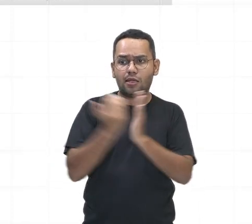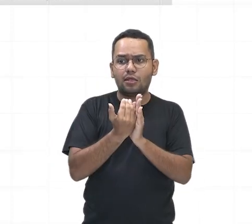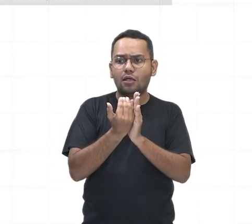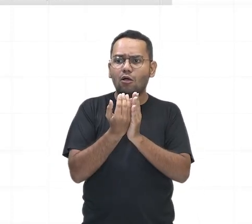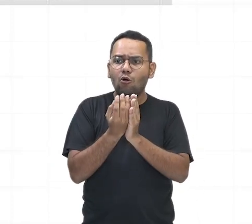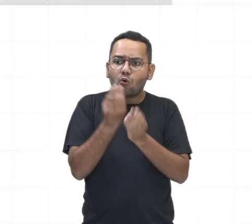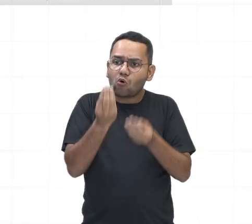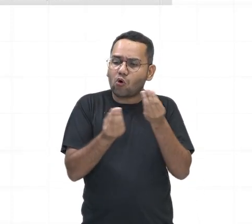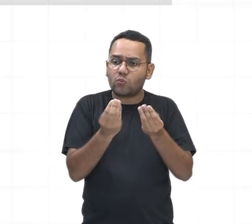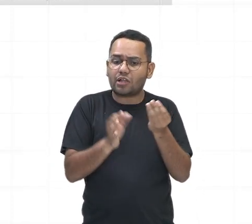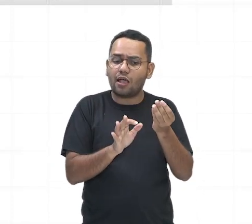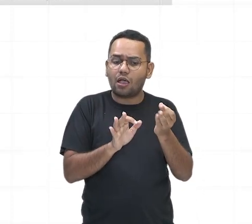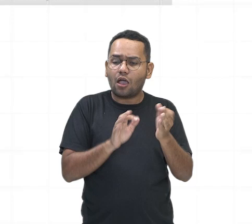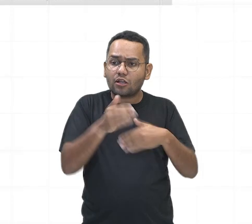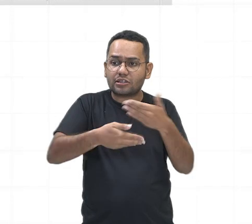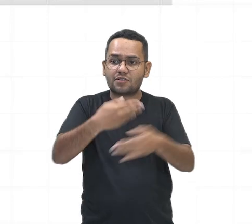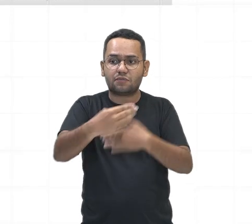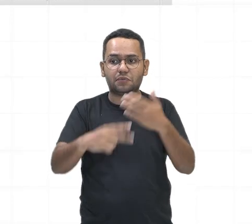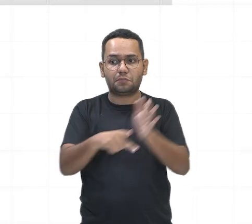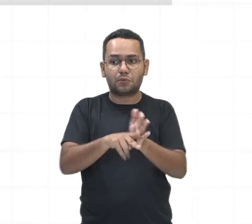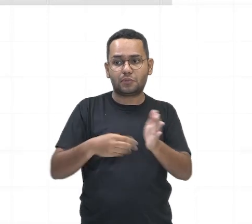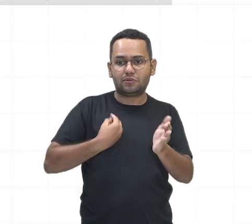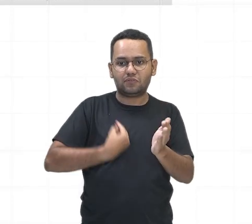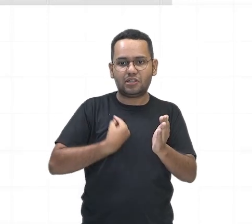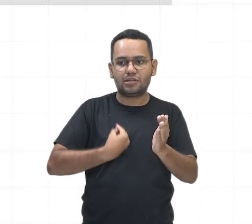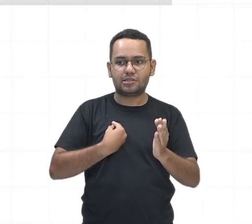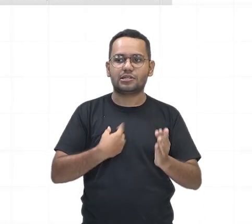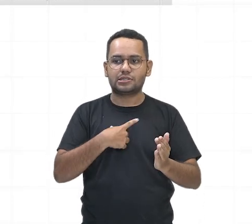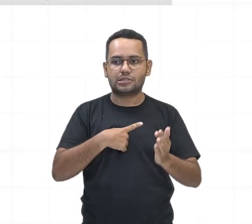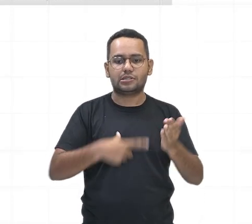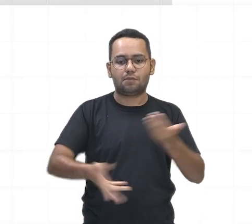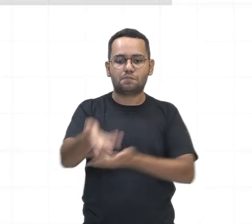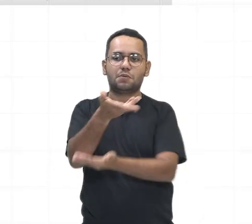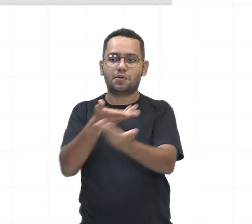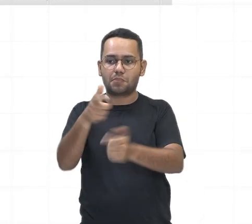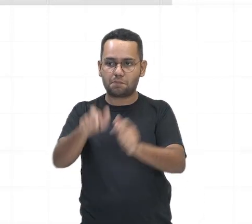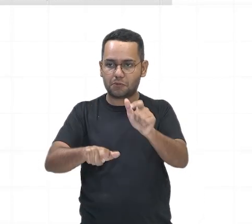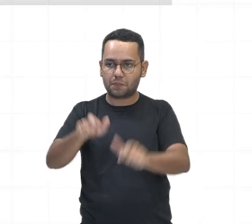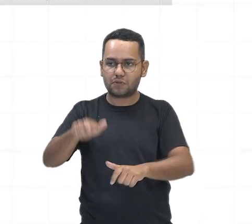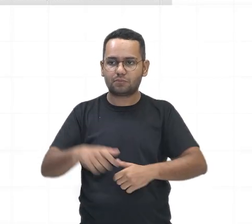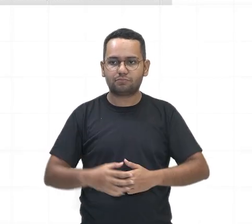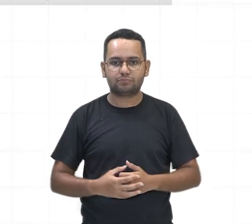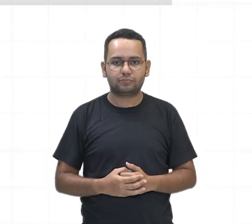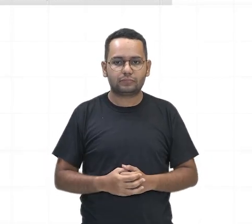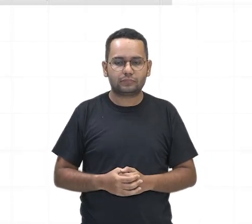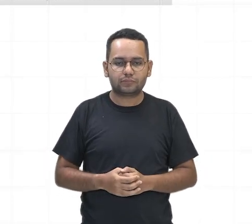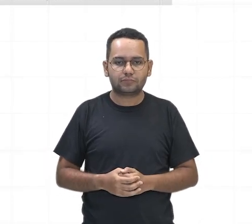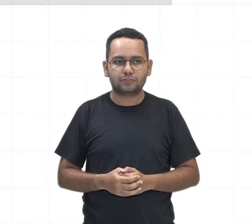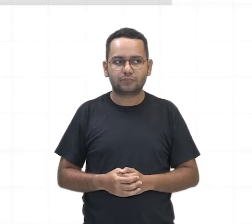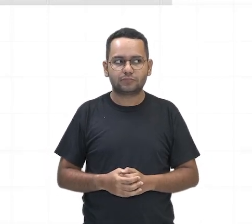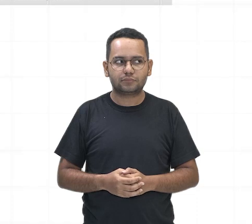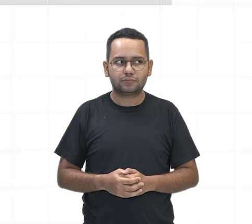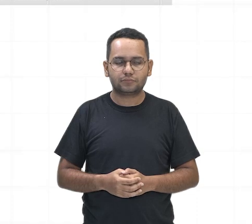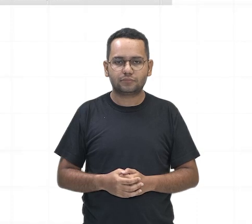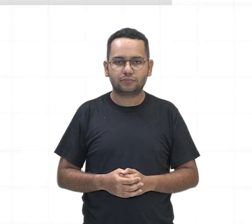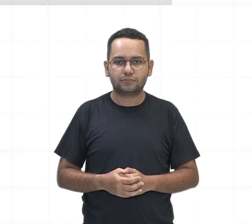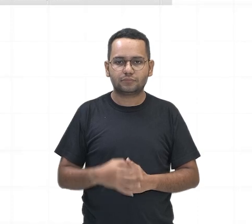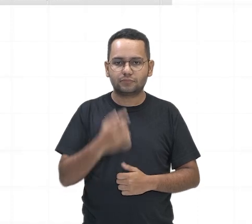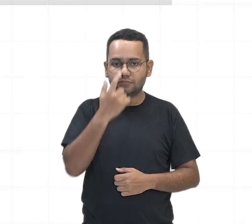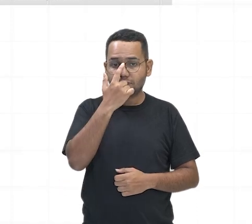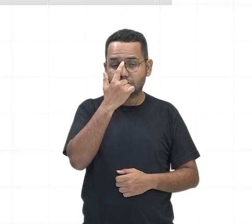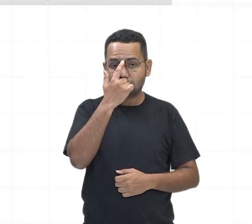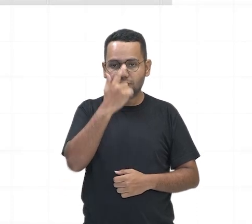nossa vida e a relação com as pessoas. Vamos ver agora alguns exemplos